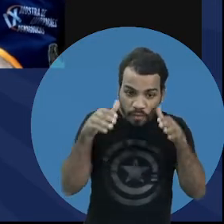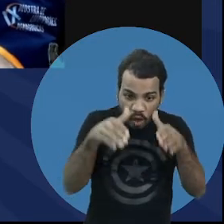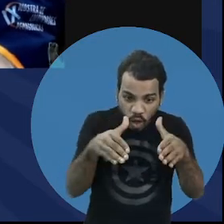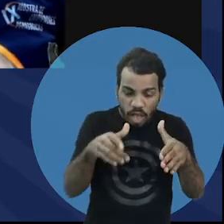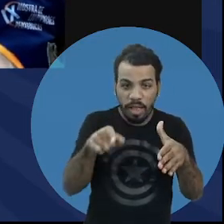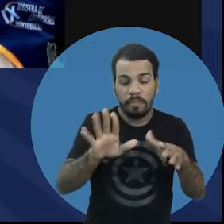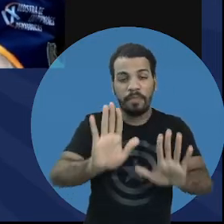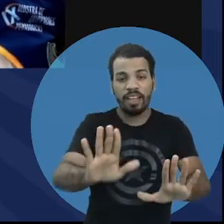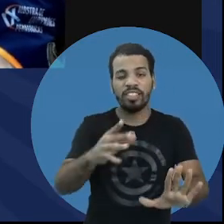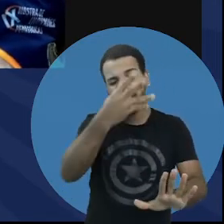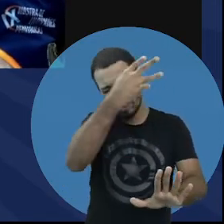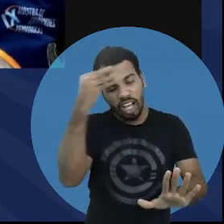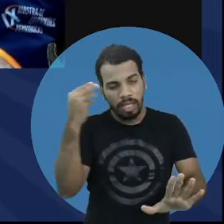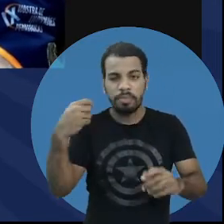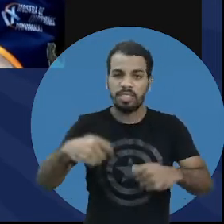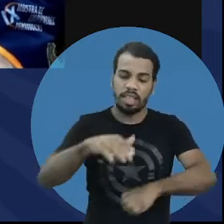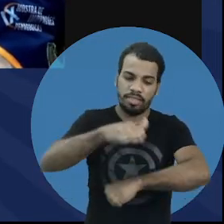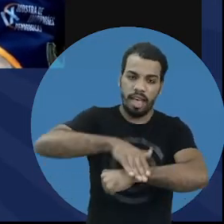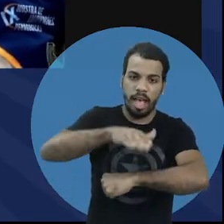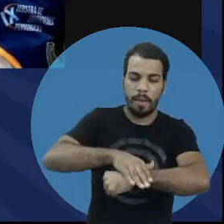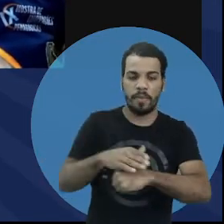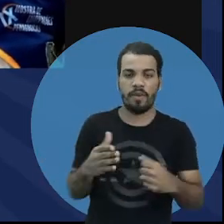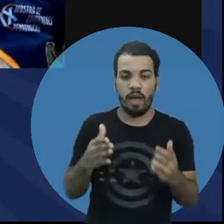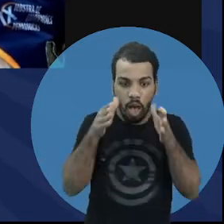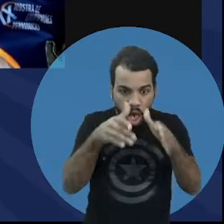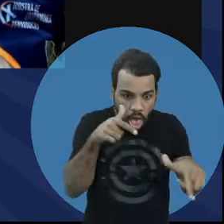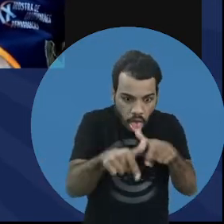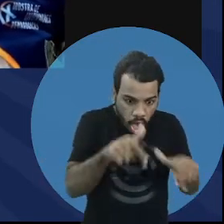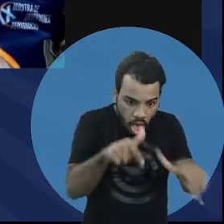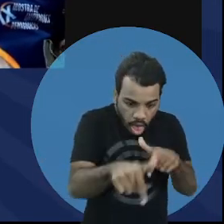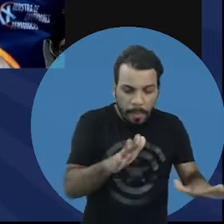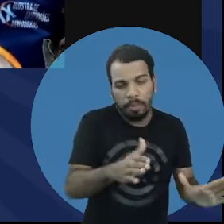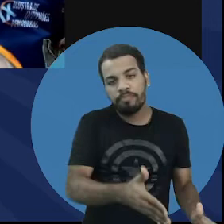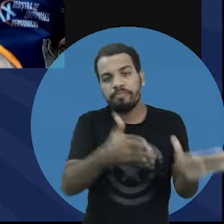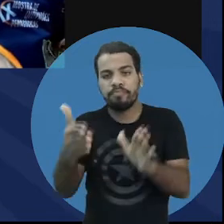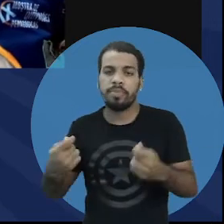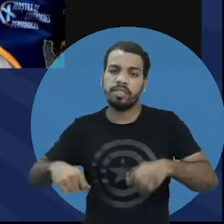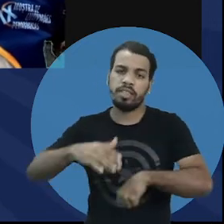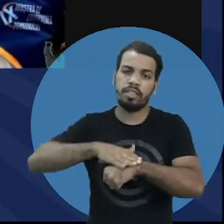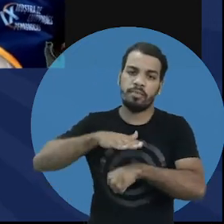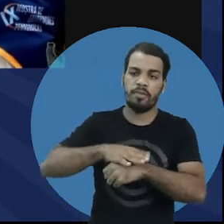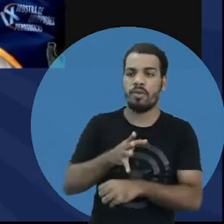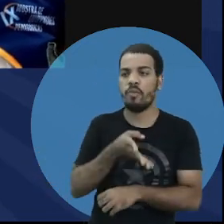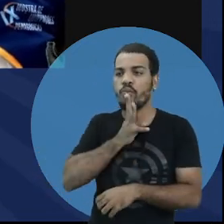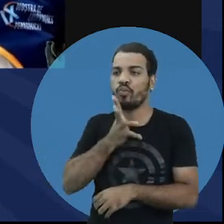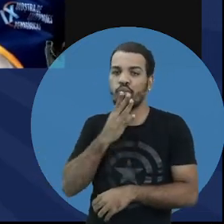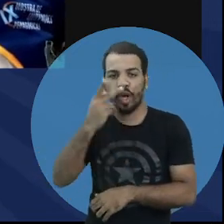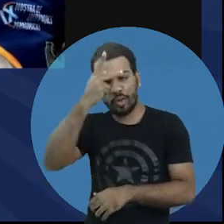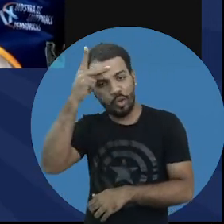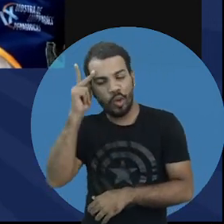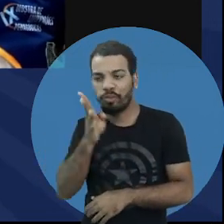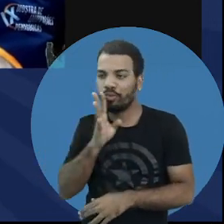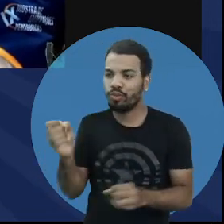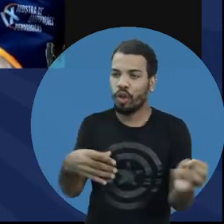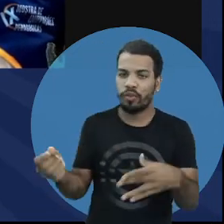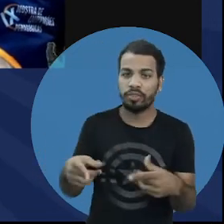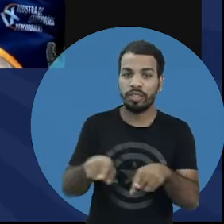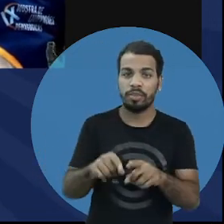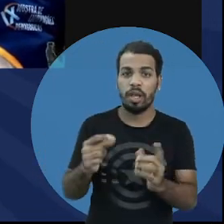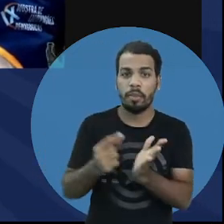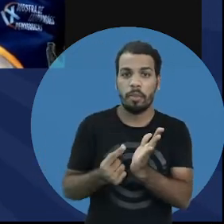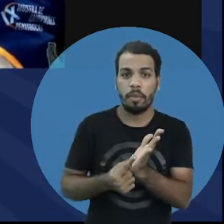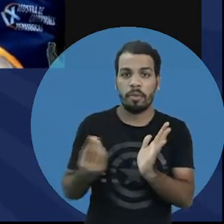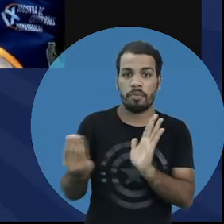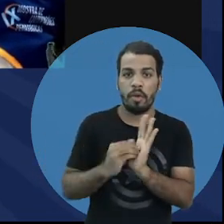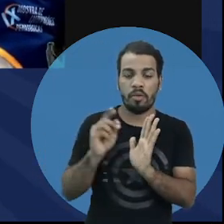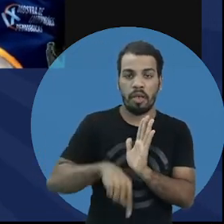gente esquece que a gente tem que ter um tempo de lazer, um tempo para conversar, de conhecer outras coisas. E esse é o foco do nosso aplicativo, a gente